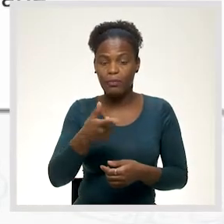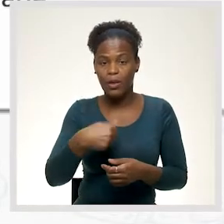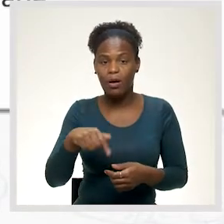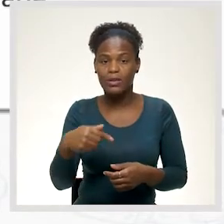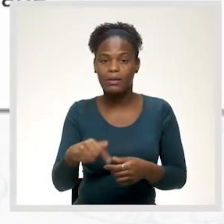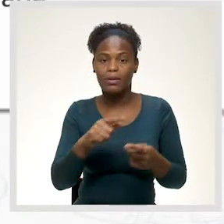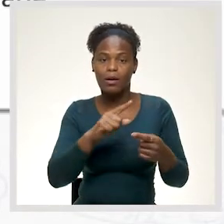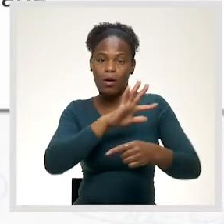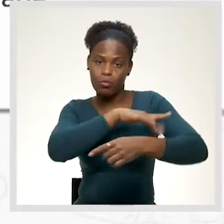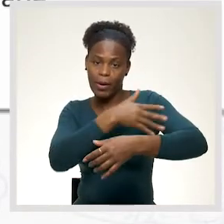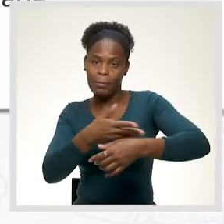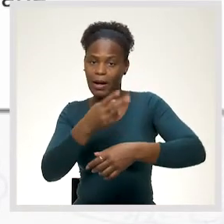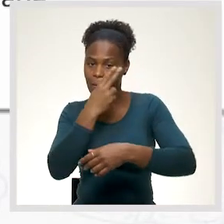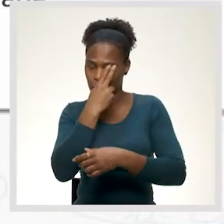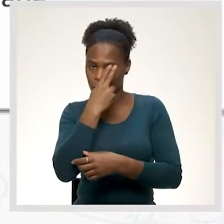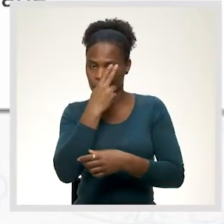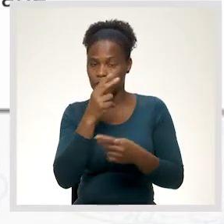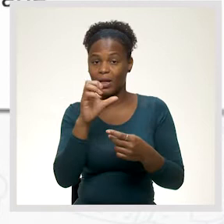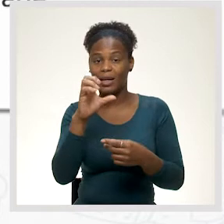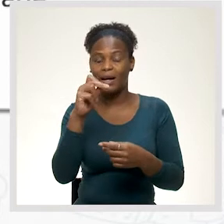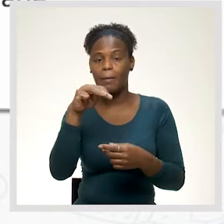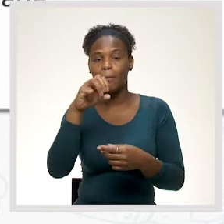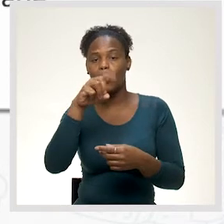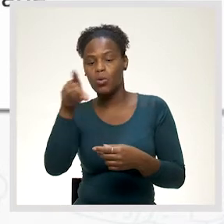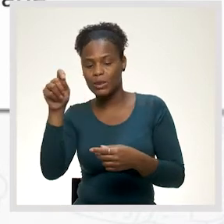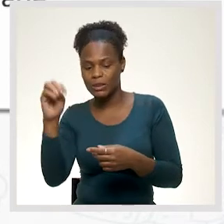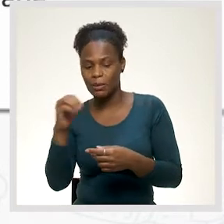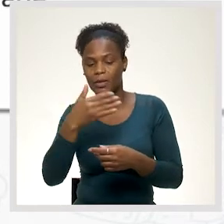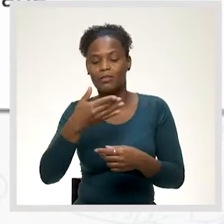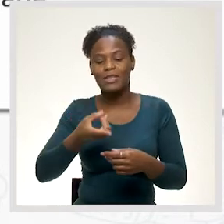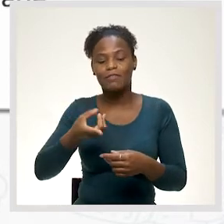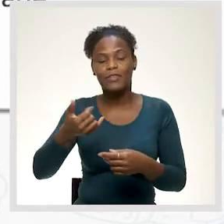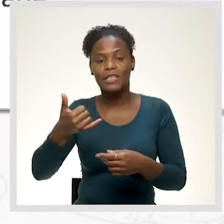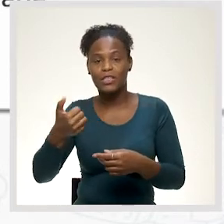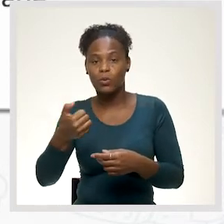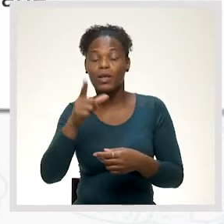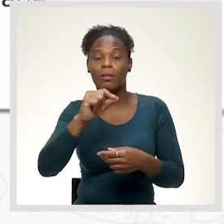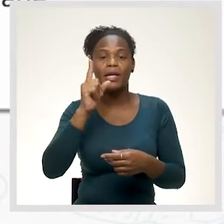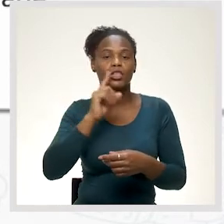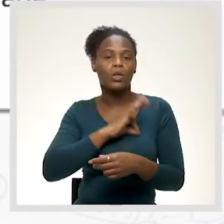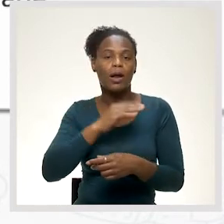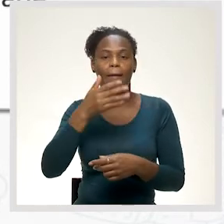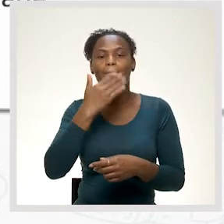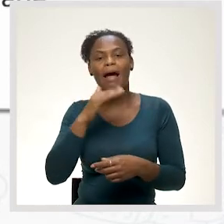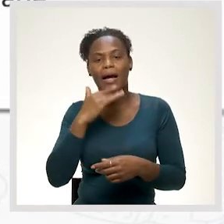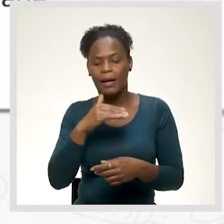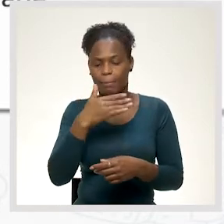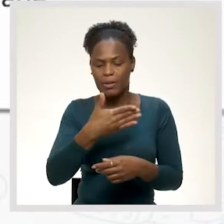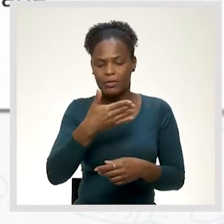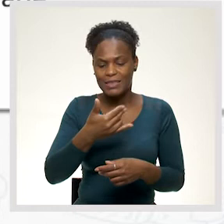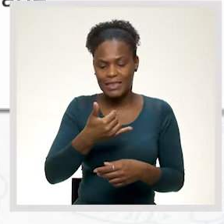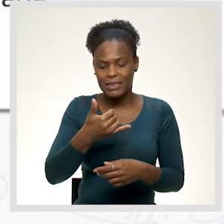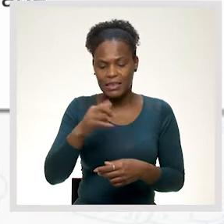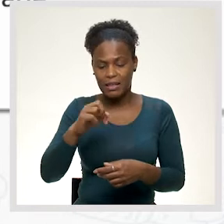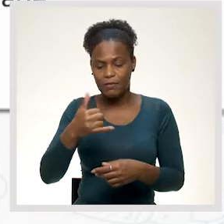os poemas Camões, de 1825, e Dona Branca, de 1826, de Almeida Garrett,